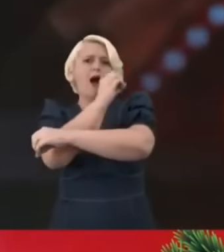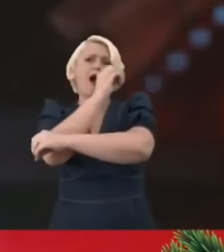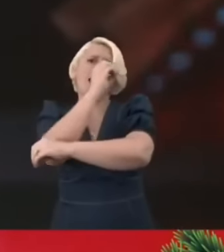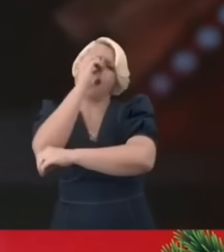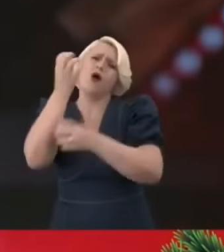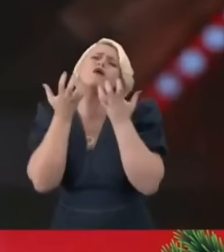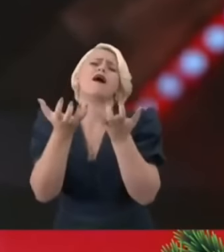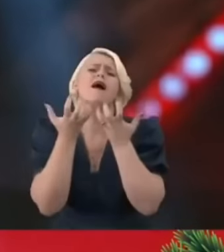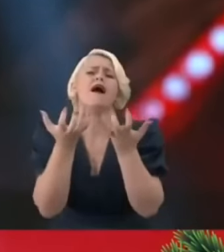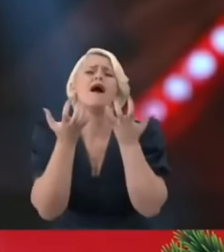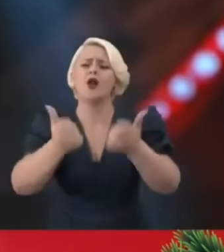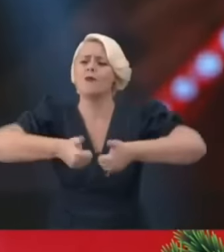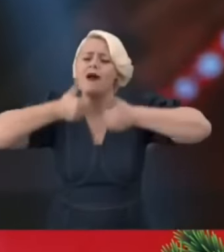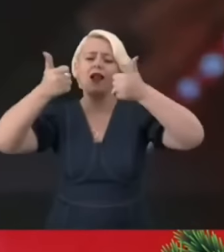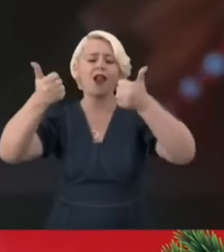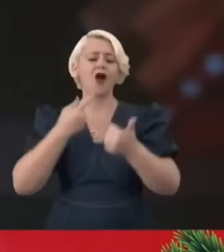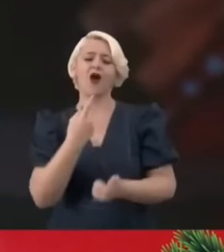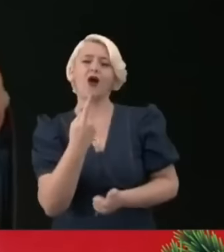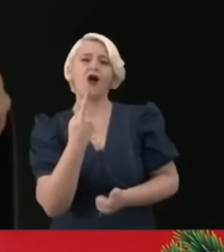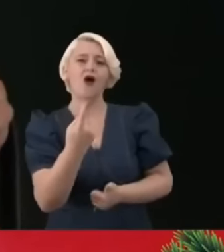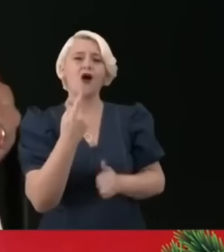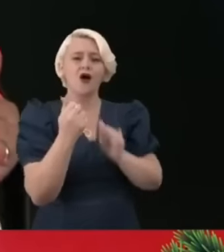Tô querendo o melhor de você.